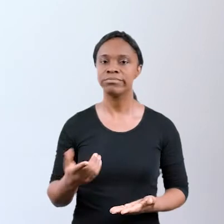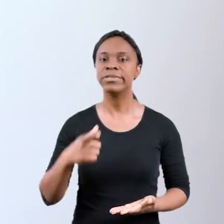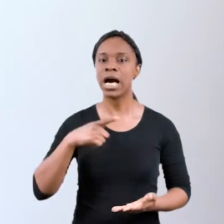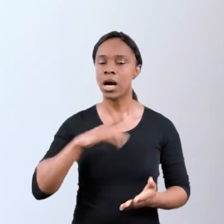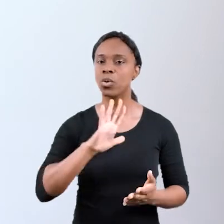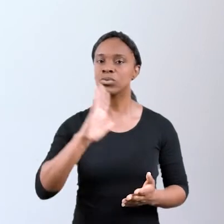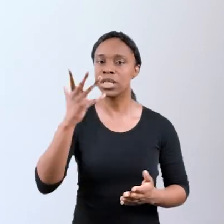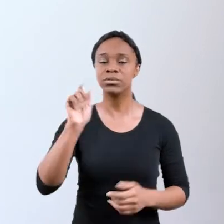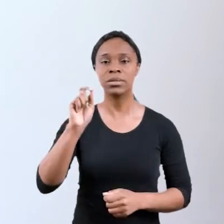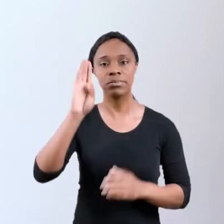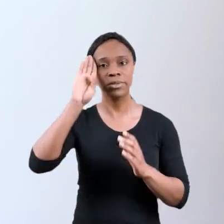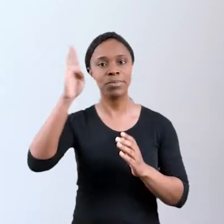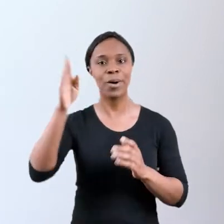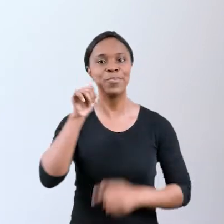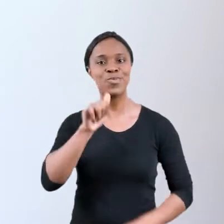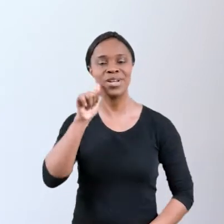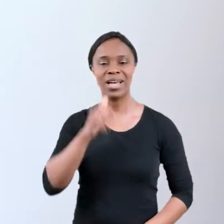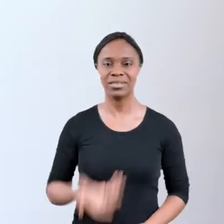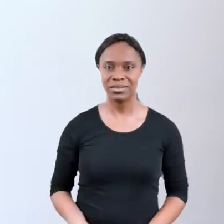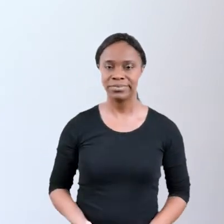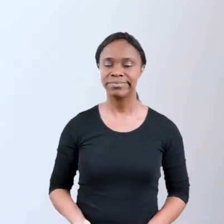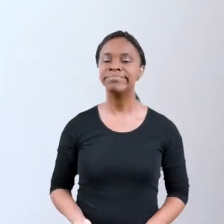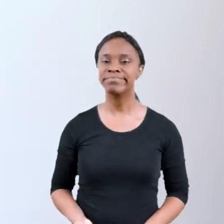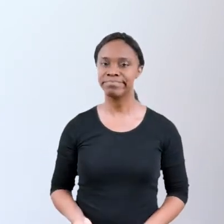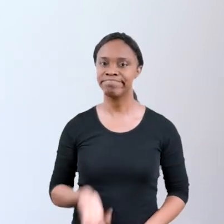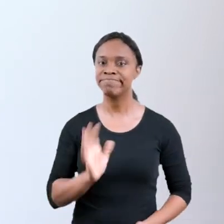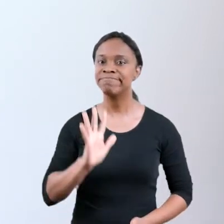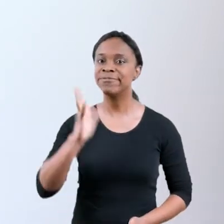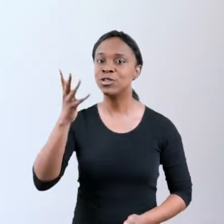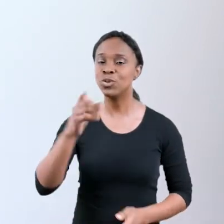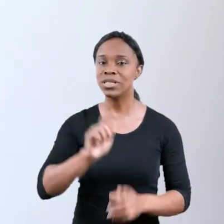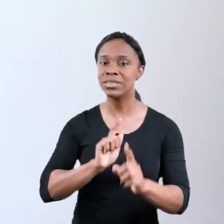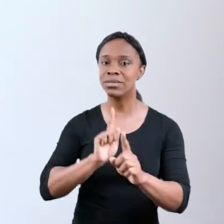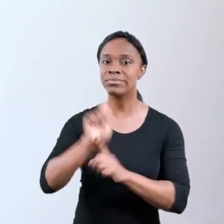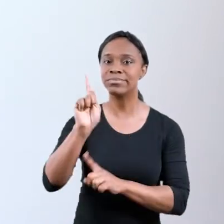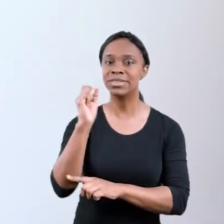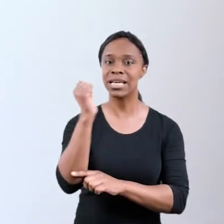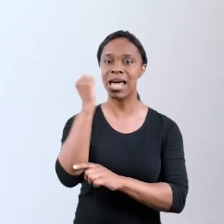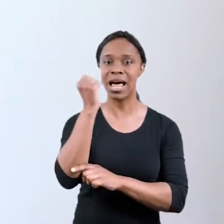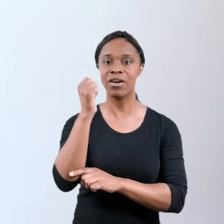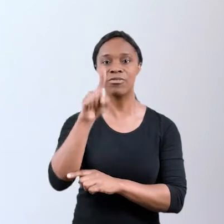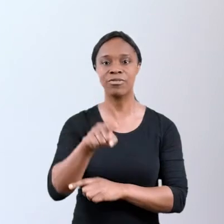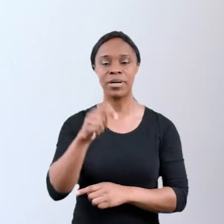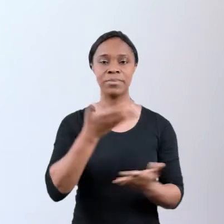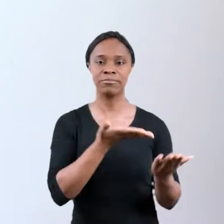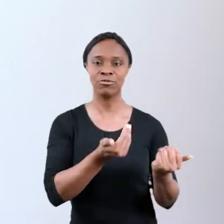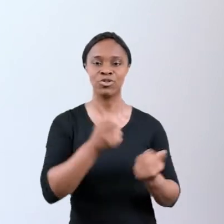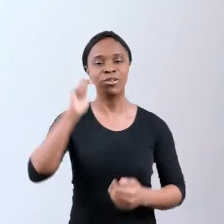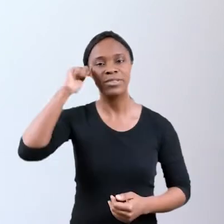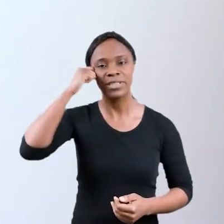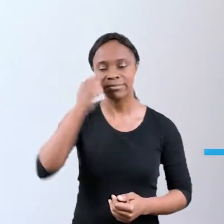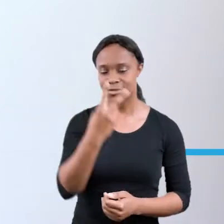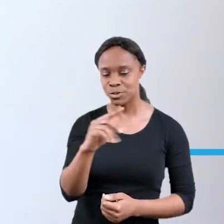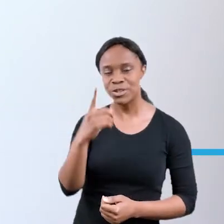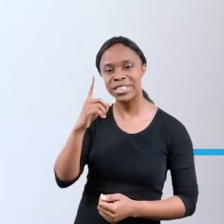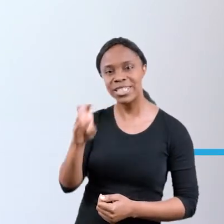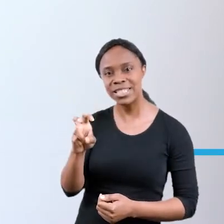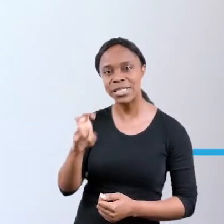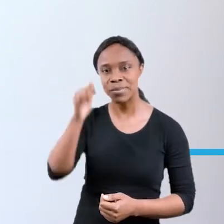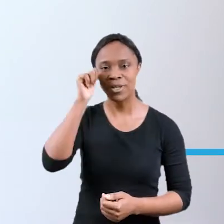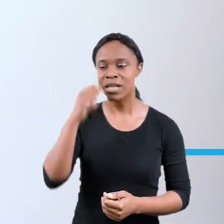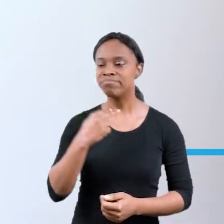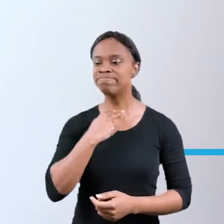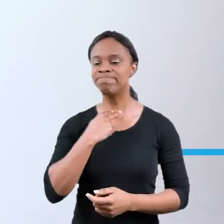fortemente as mulheres. Mais uma vez, a situação mais grave é a das jovens negras. Em 2015, a desocupação